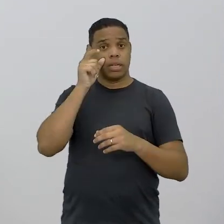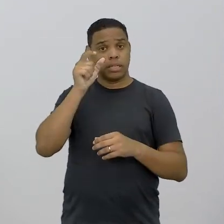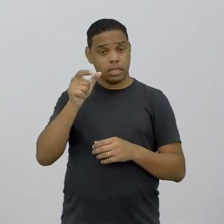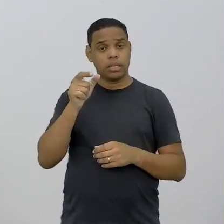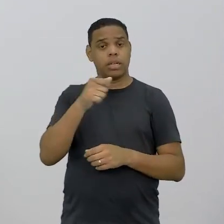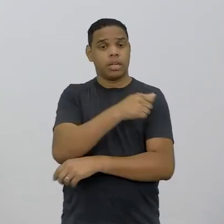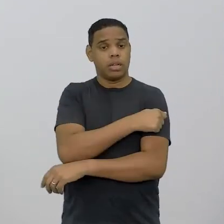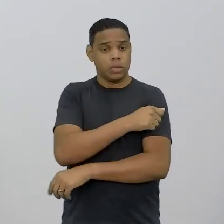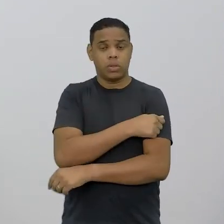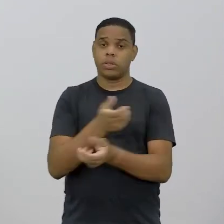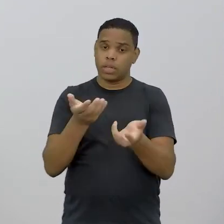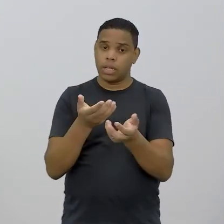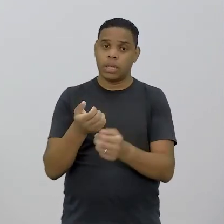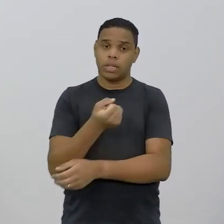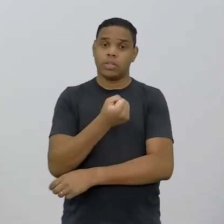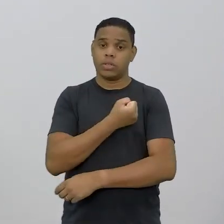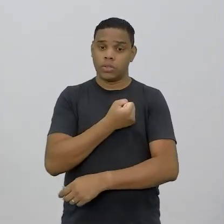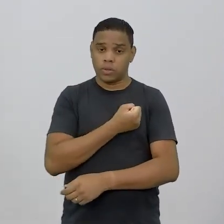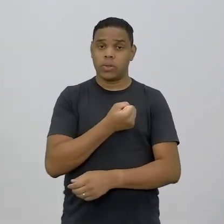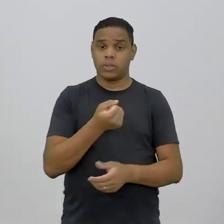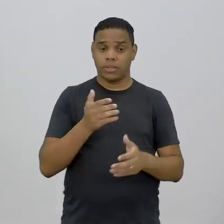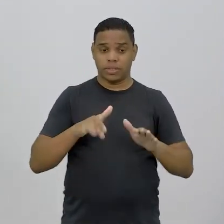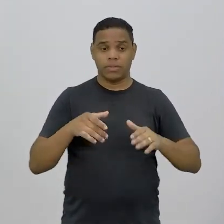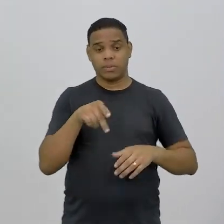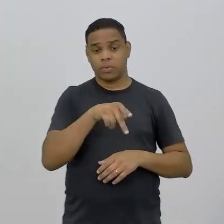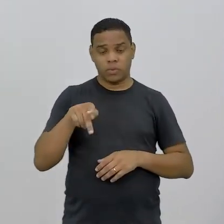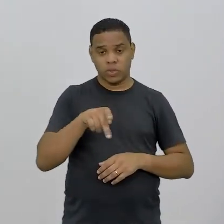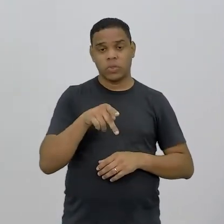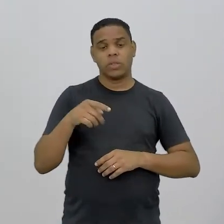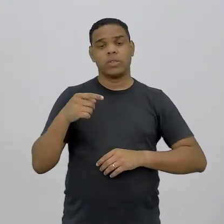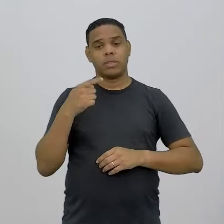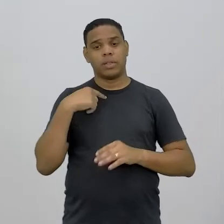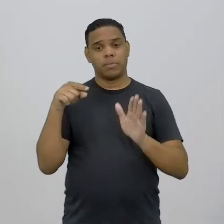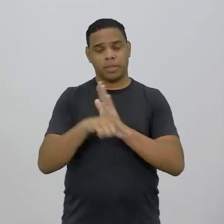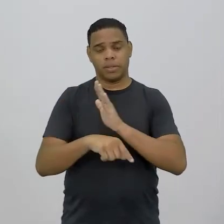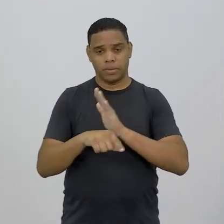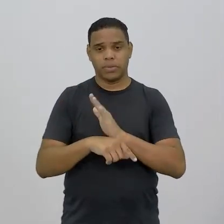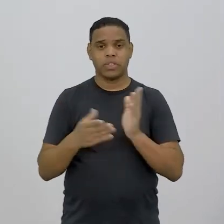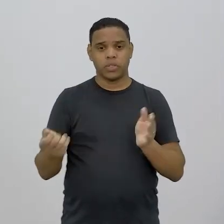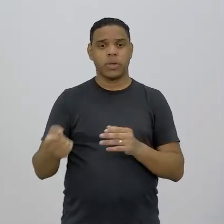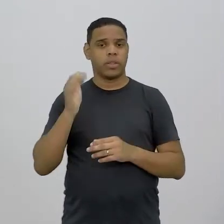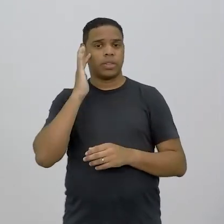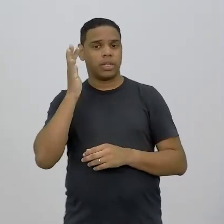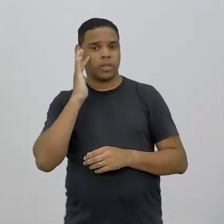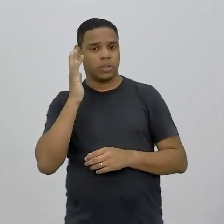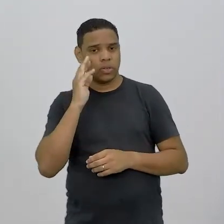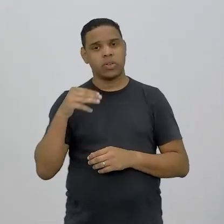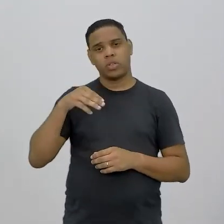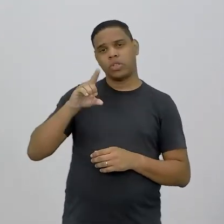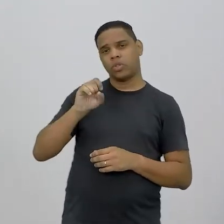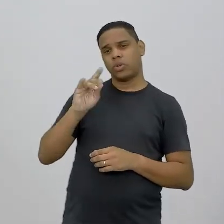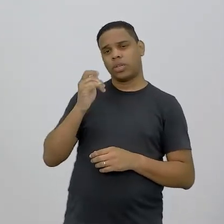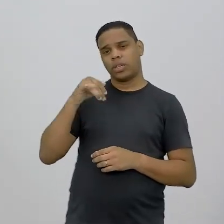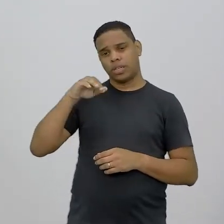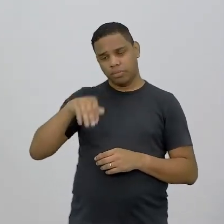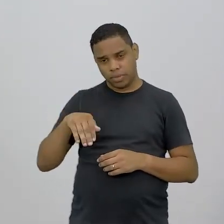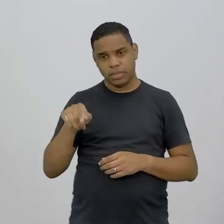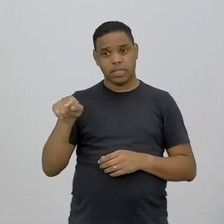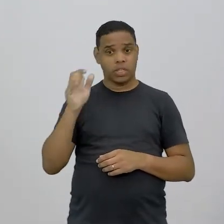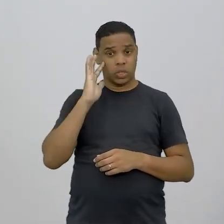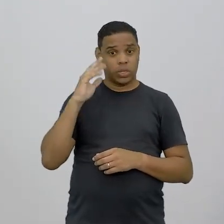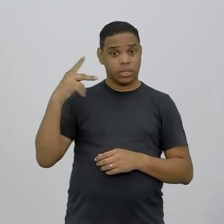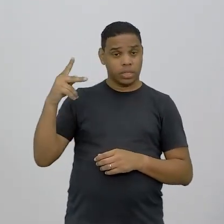aos estudantes que querem tirar nota aí, porque às vezes os professores perguntam, né? Qual que é a teoria do Émile Durkheim? O Émile